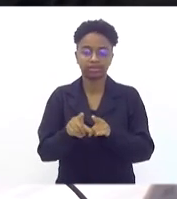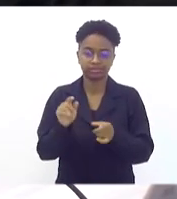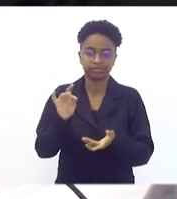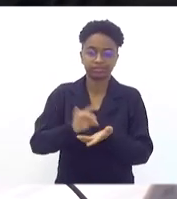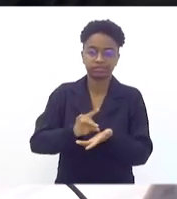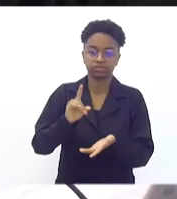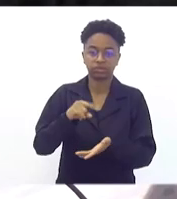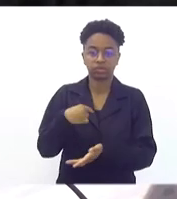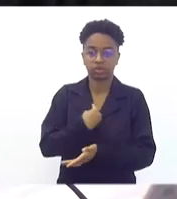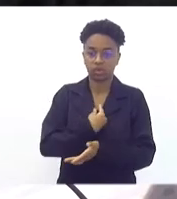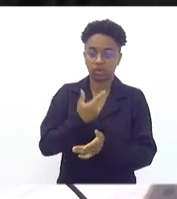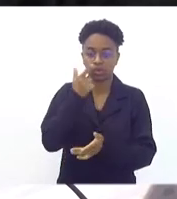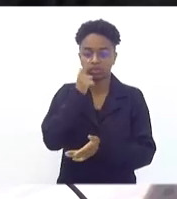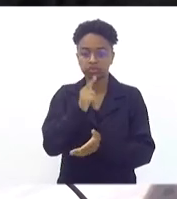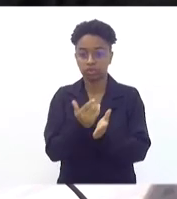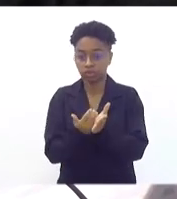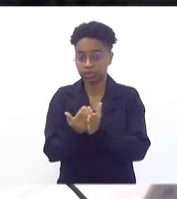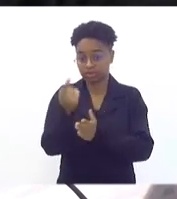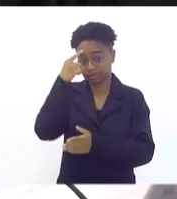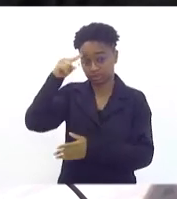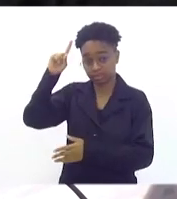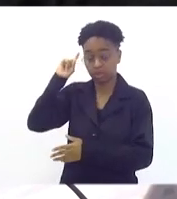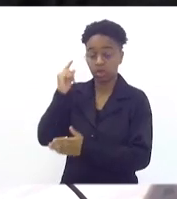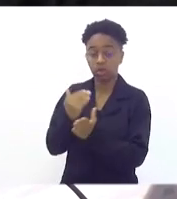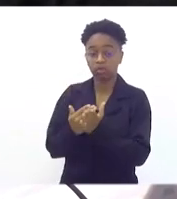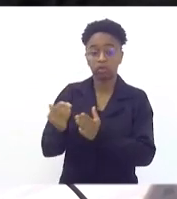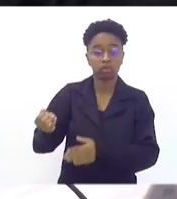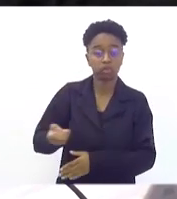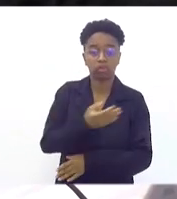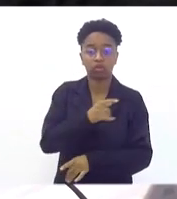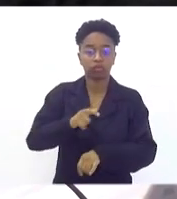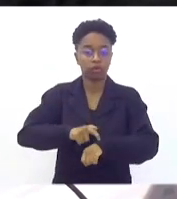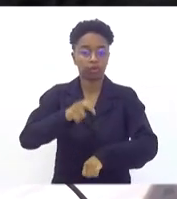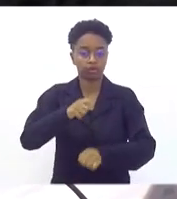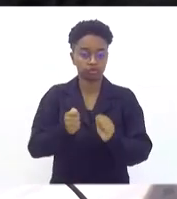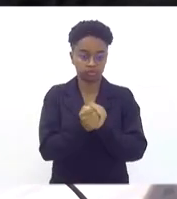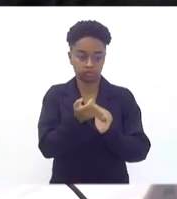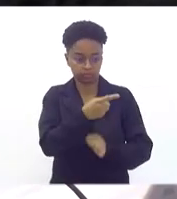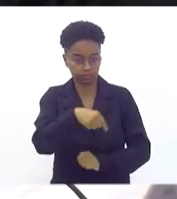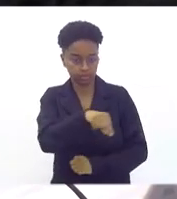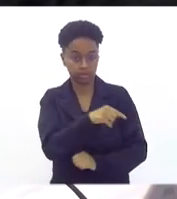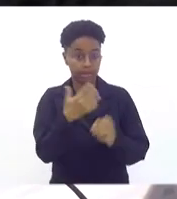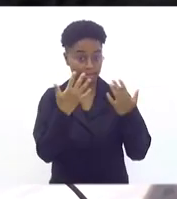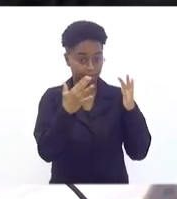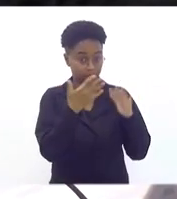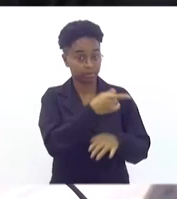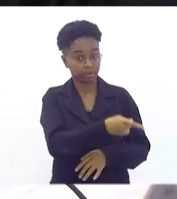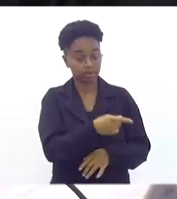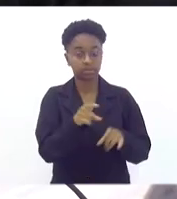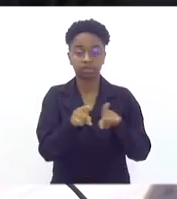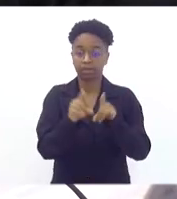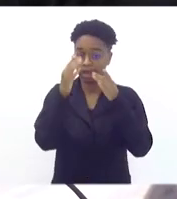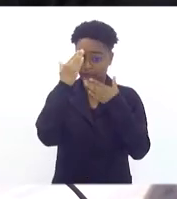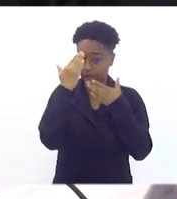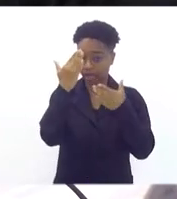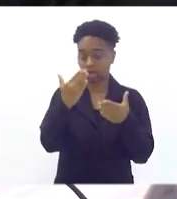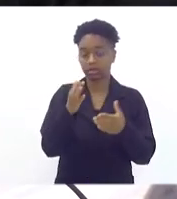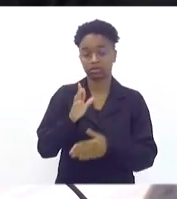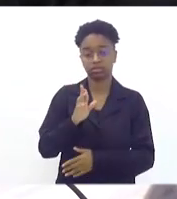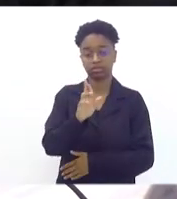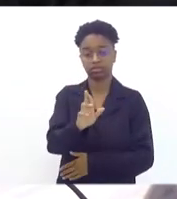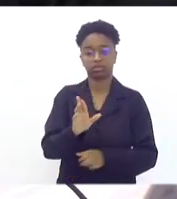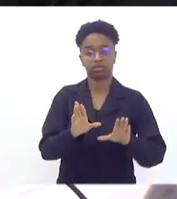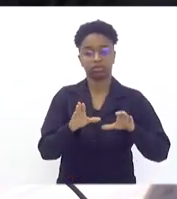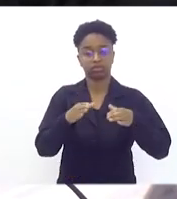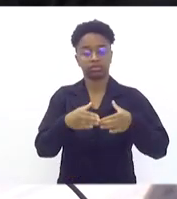fato desde a semana passada inaugurar um novo momento com a genésia parabéns por vossa excelência e agradeço em nome dos colegas e